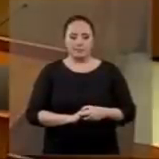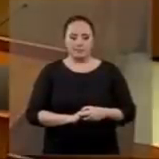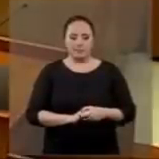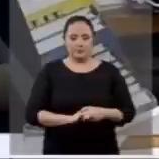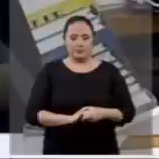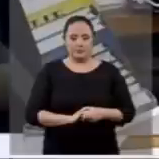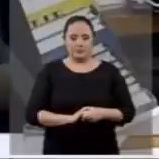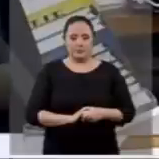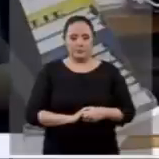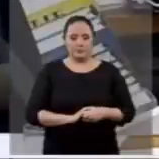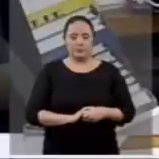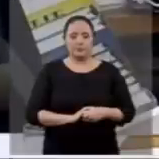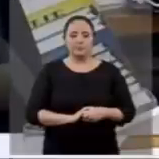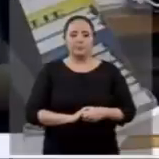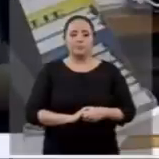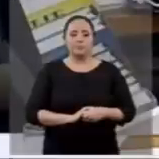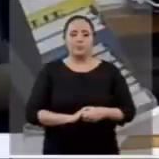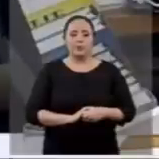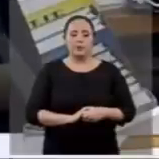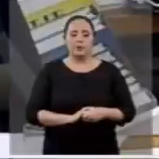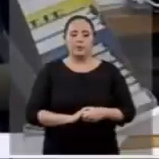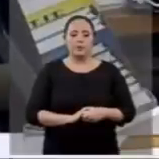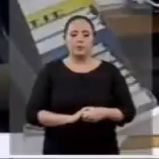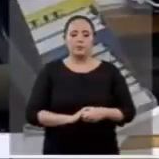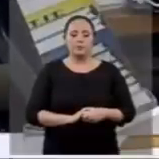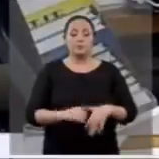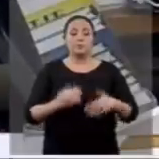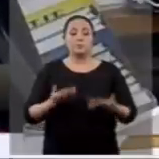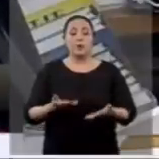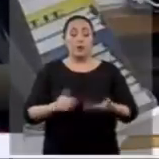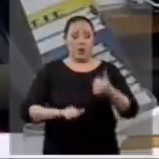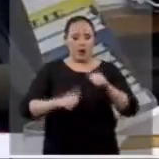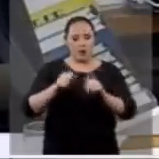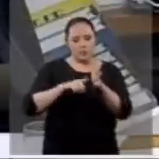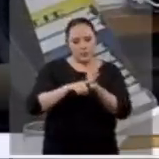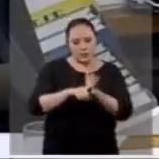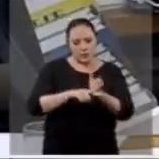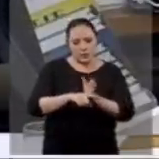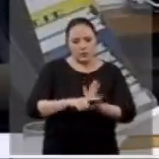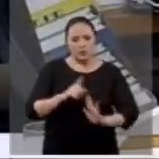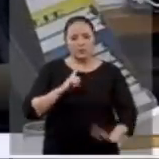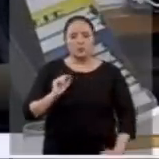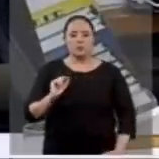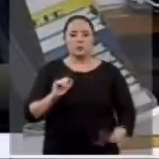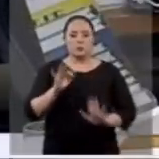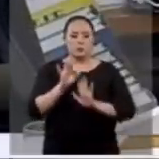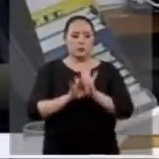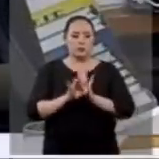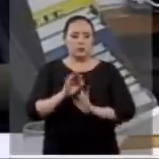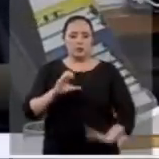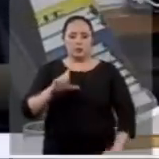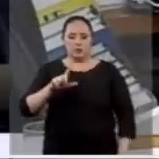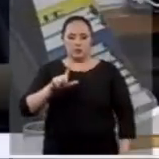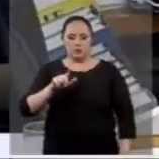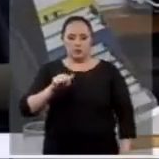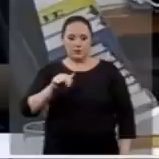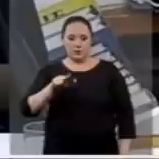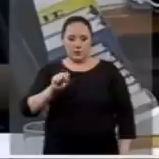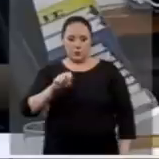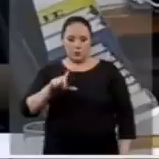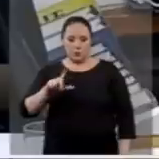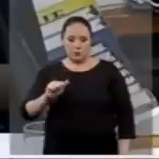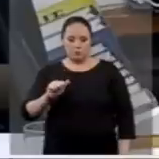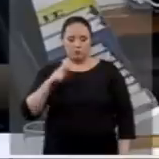ministro. O que se tem, em última análise, uma cláusula que